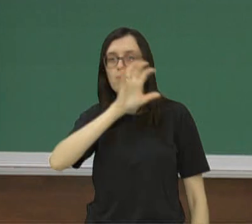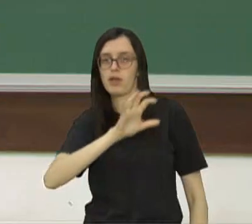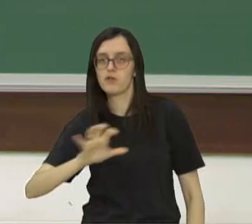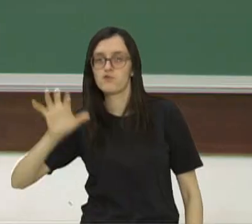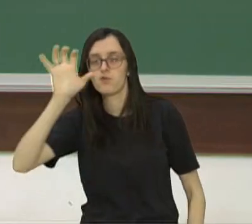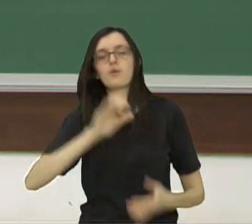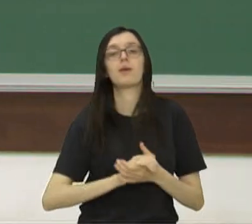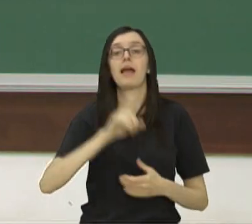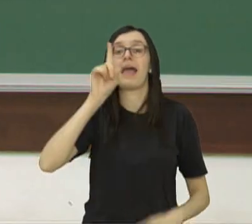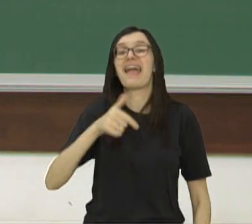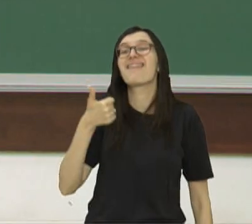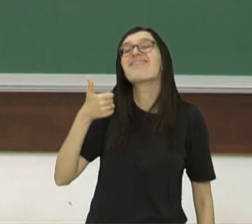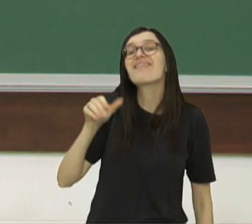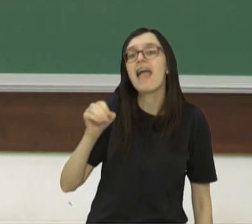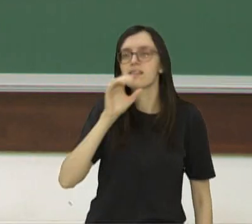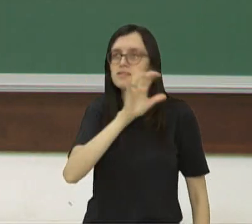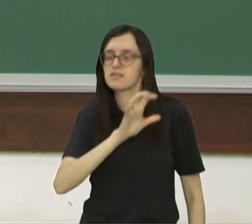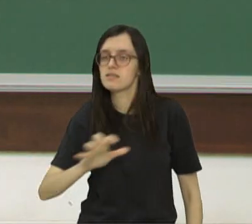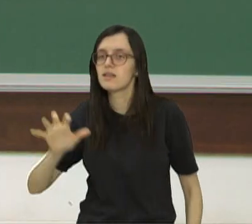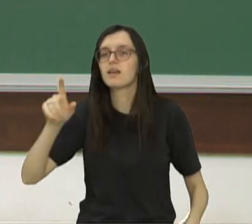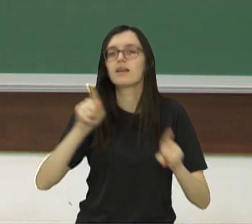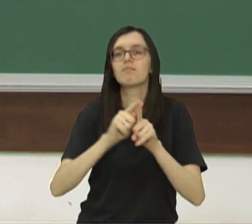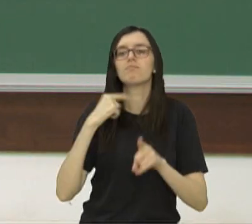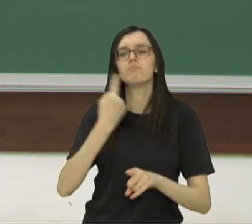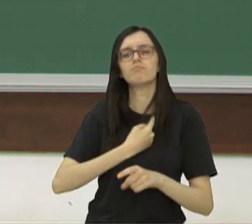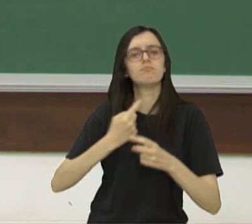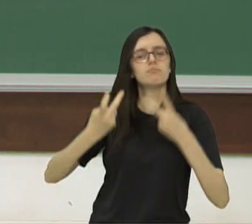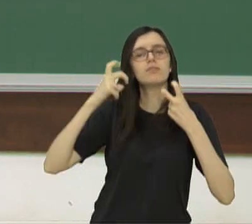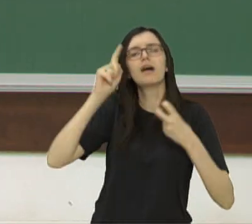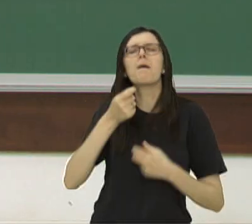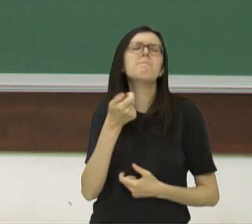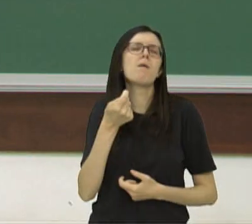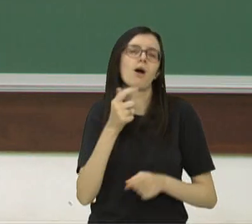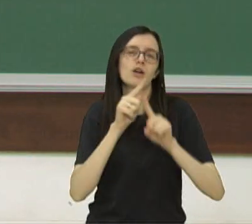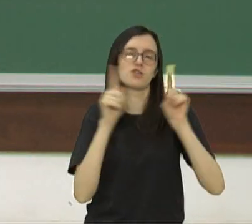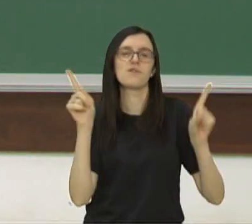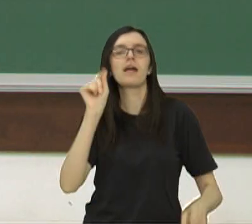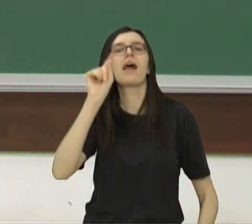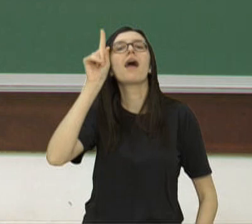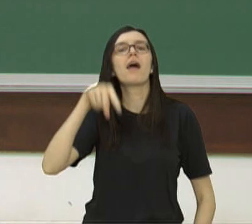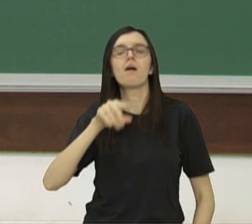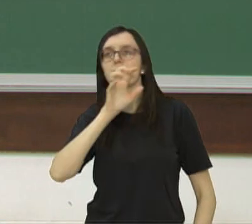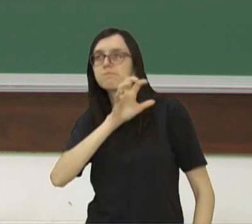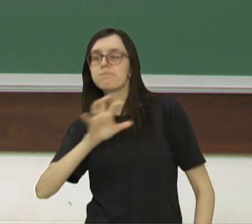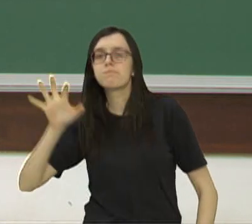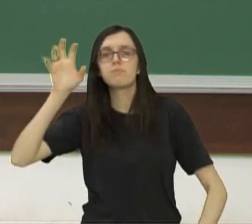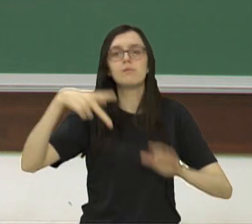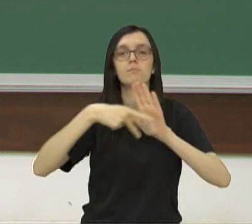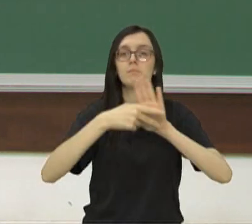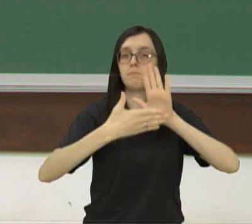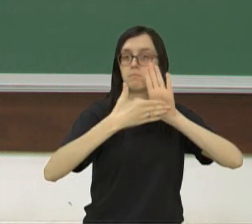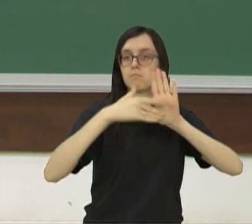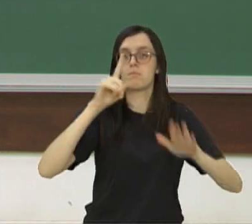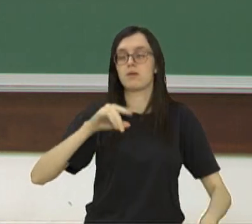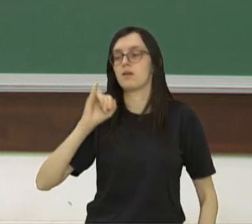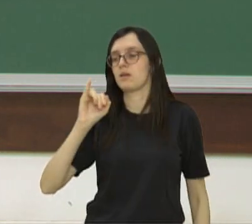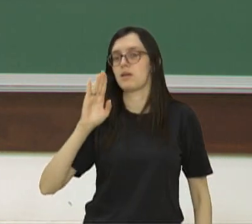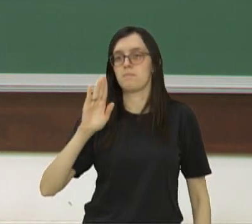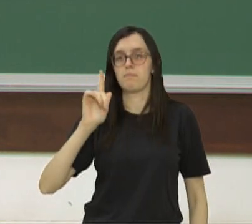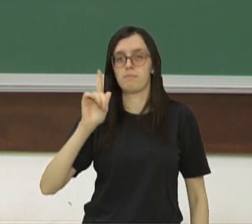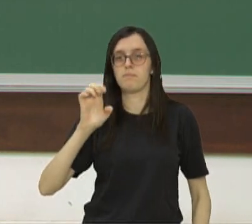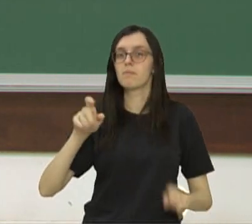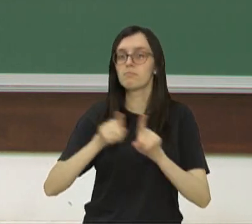que são as 10 mesorregiões, e aí nós vimos que há uma pouca diferença ali da regionalização proposta pelo IBGE e